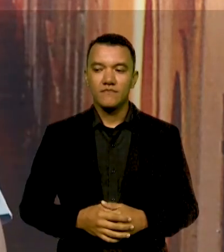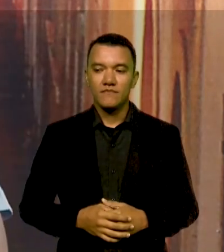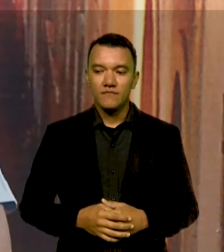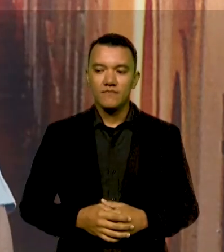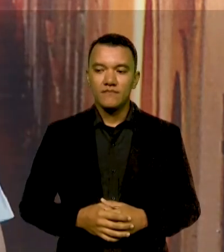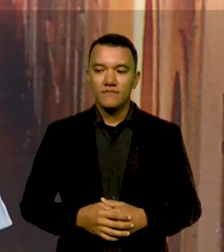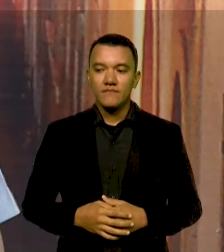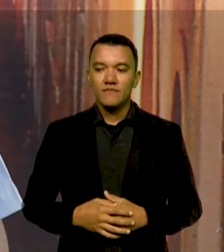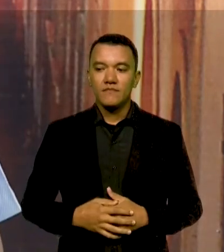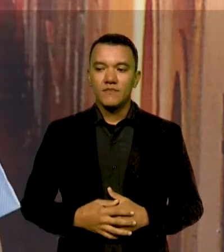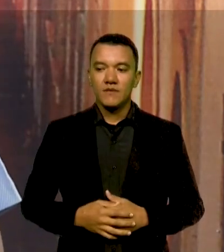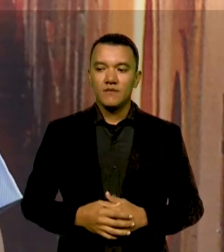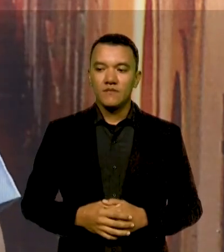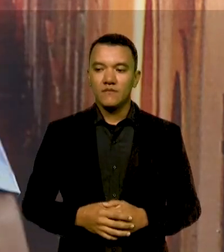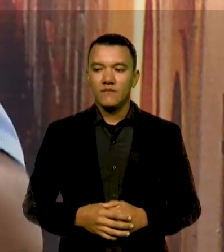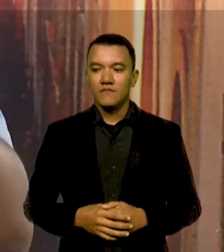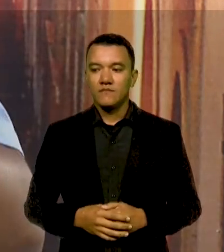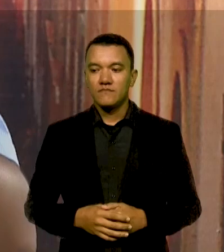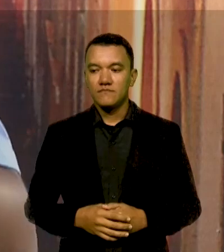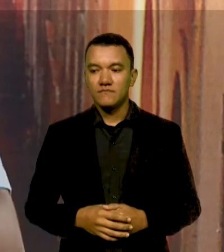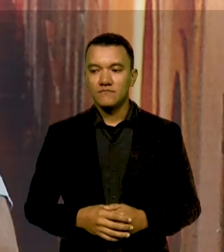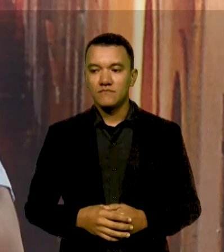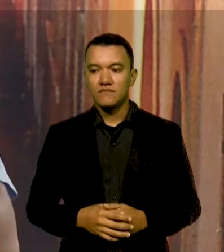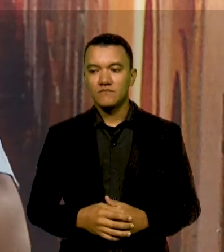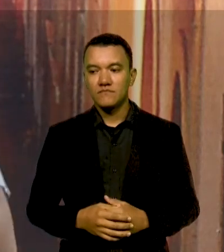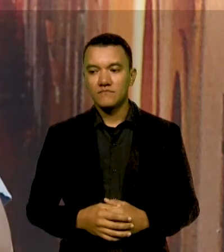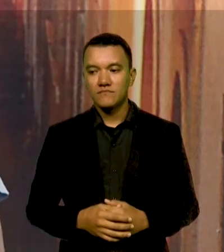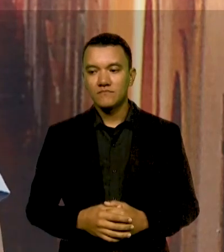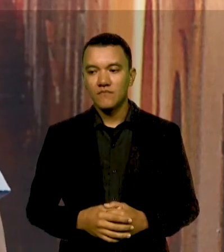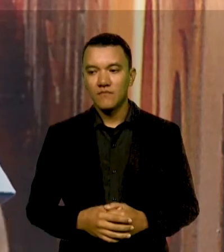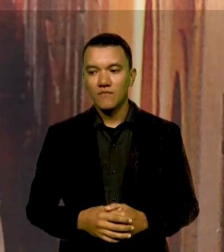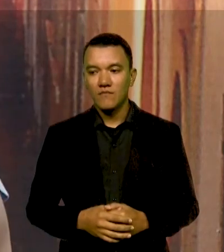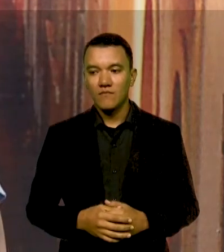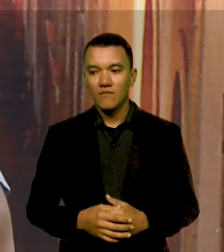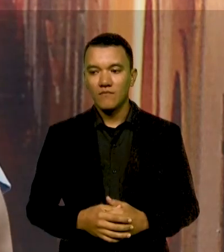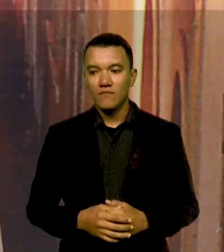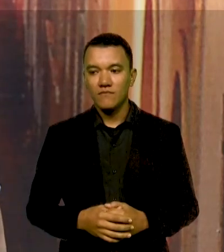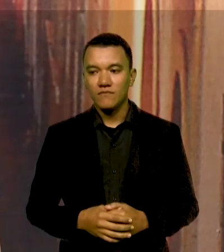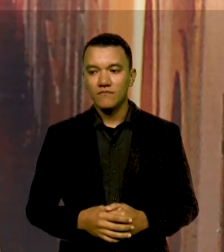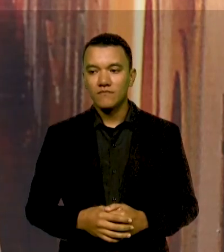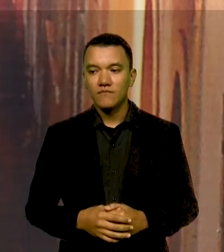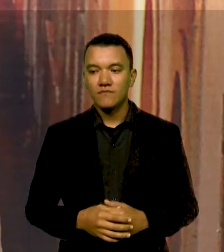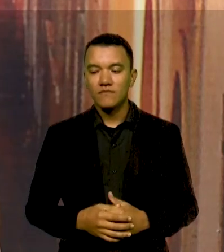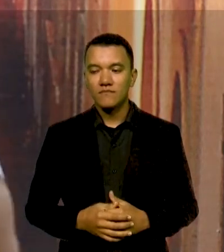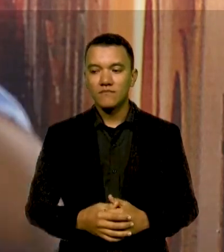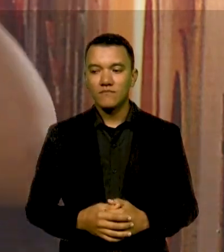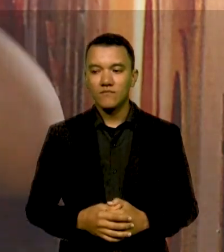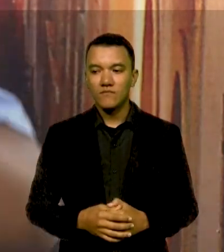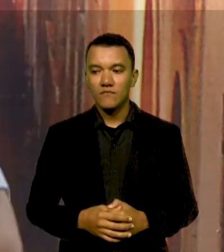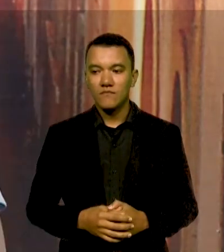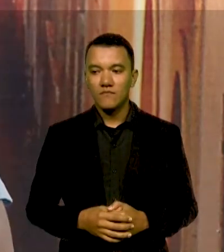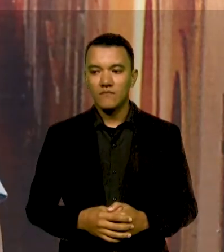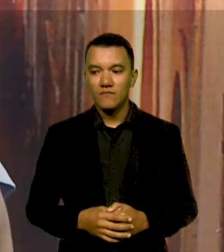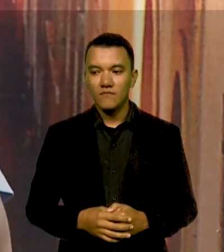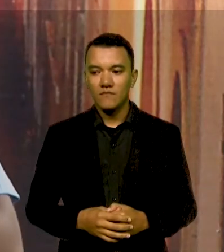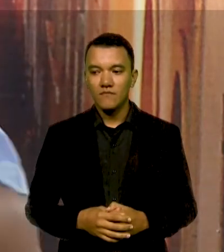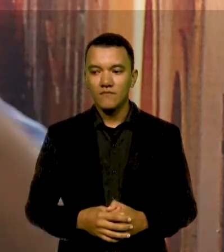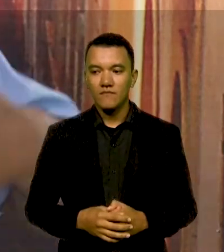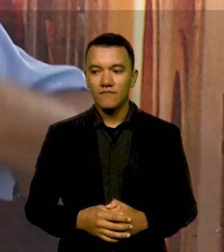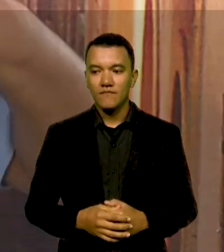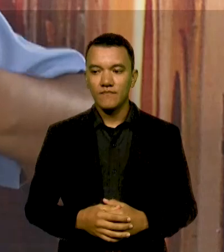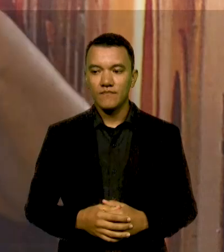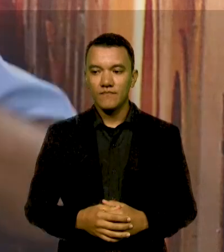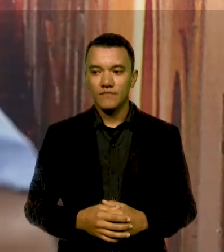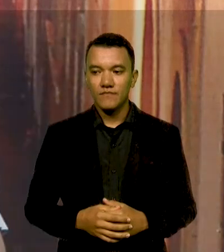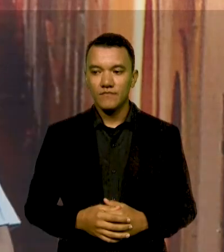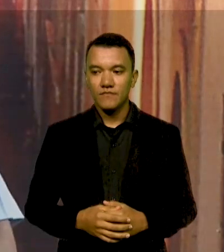oralização para que eu tivesse um futuro profissional melhor e tudo. Essa era a crença na época. Mas com isso eu não conseguia aprender nada. Então